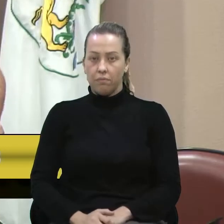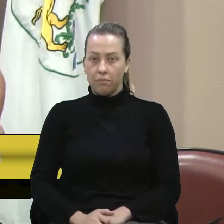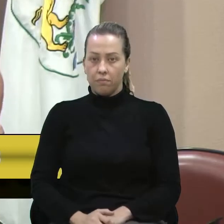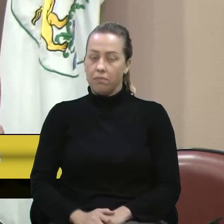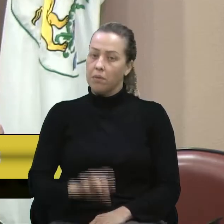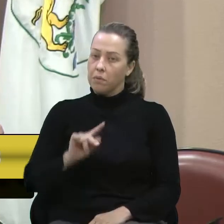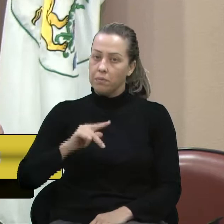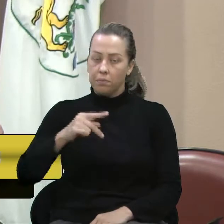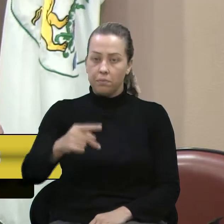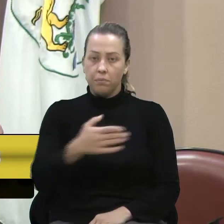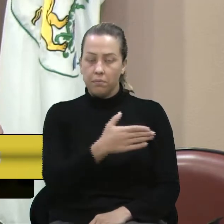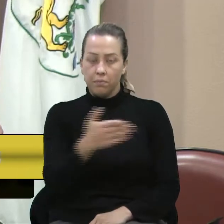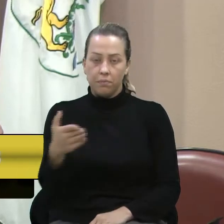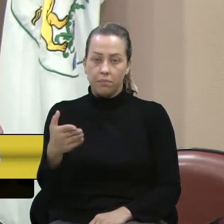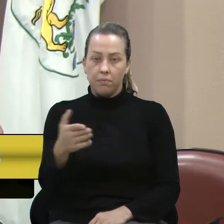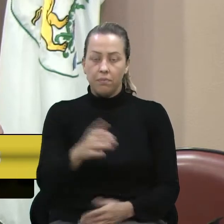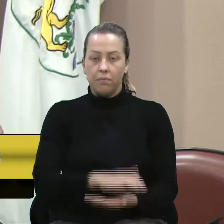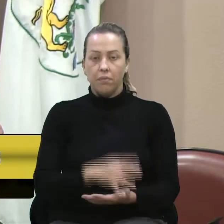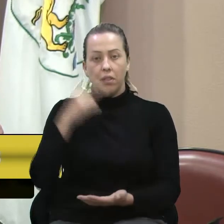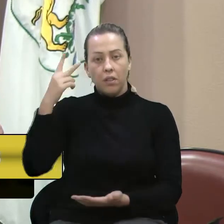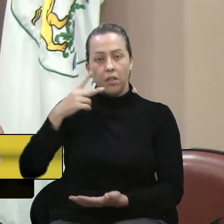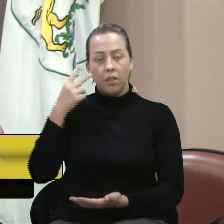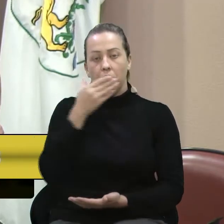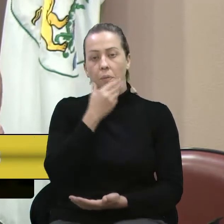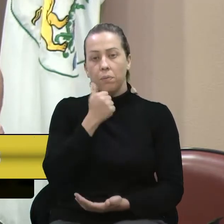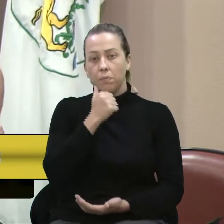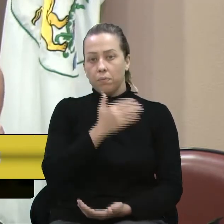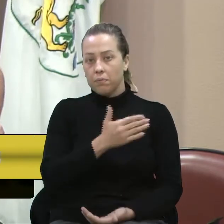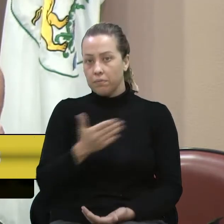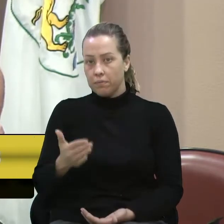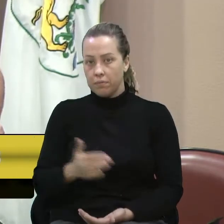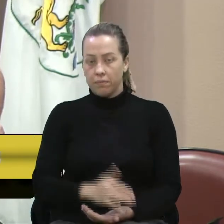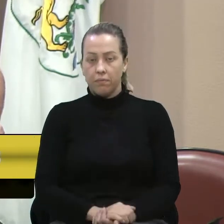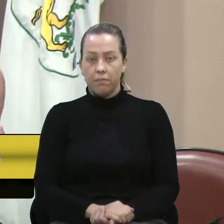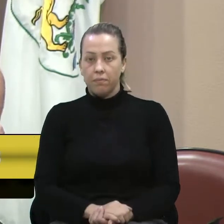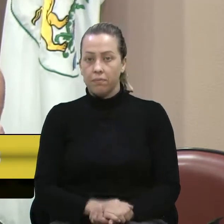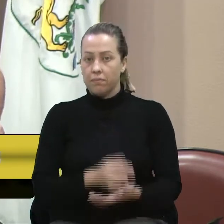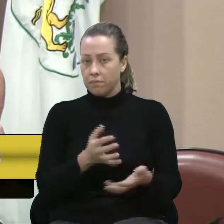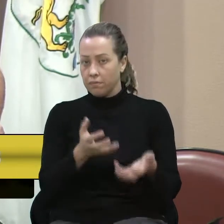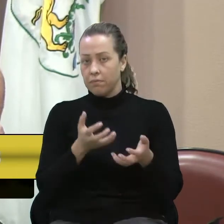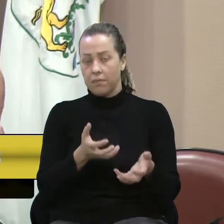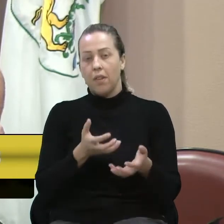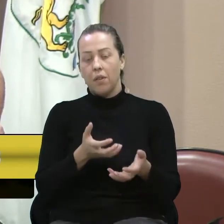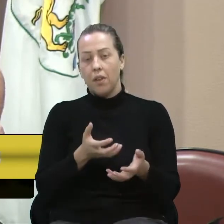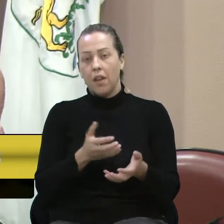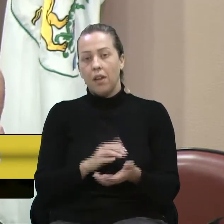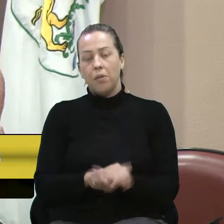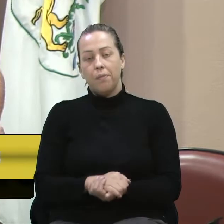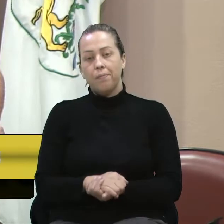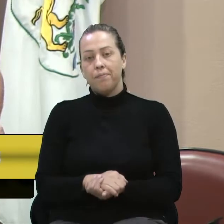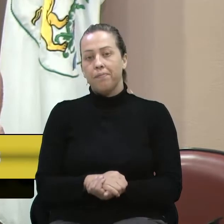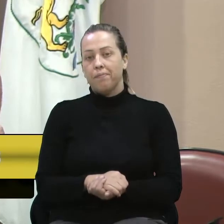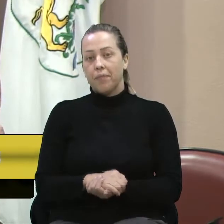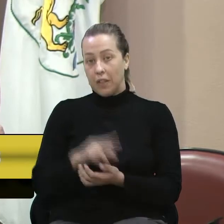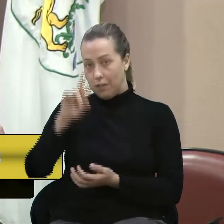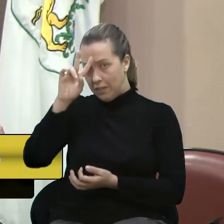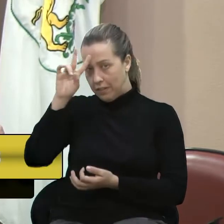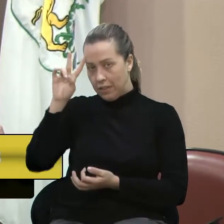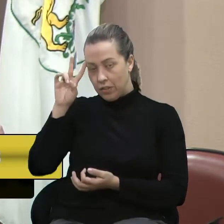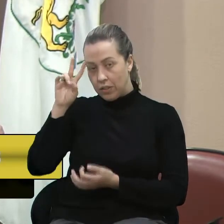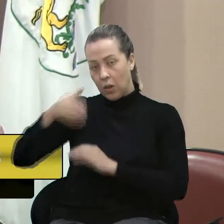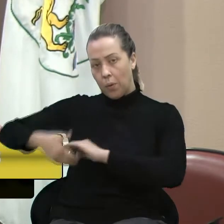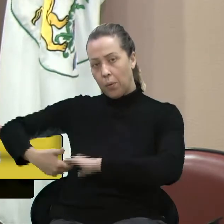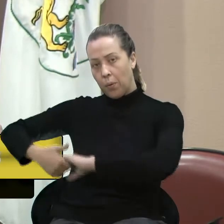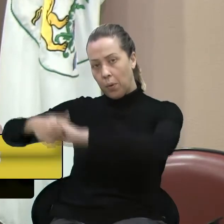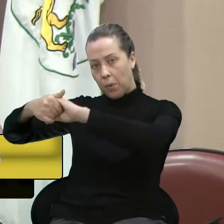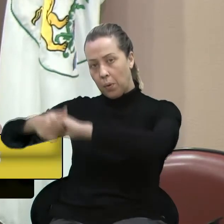Senhor presidente, senhoras vereadoras, senhores vereadores, eu quero, vereador Velocino, lhe